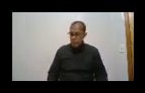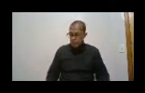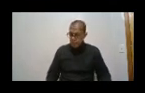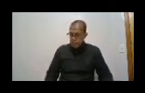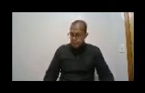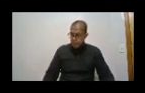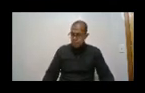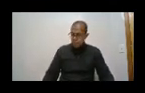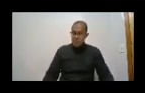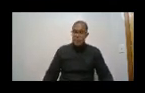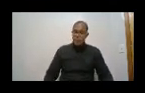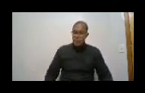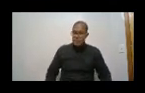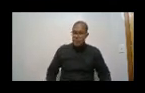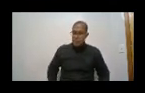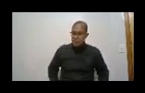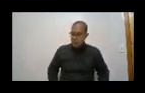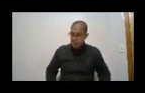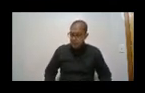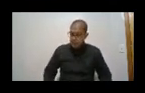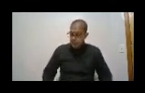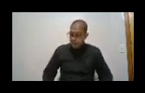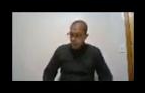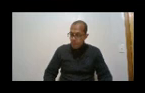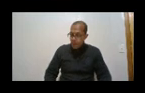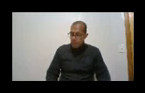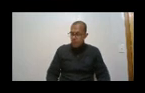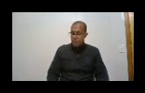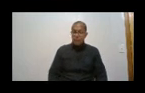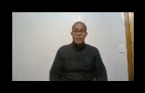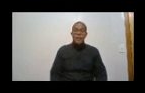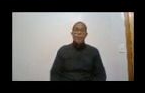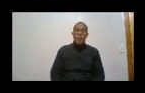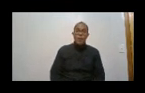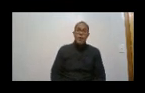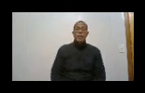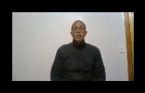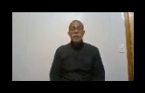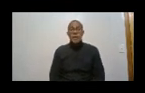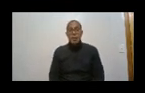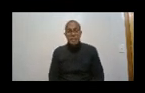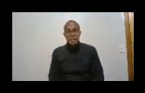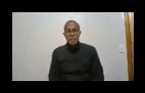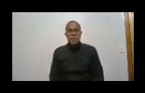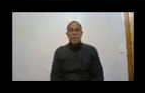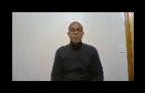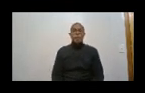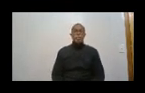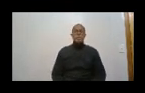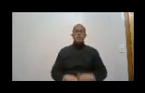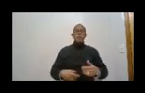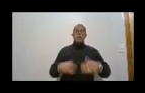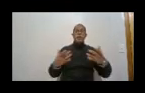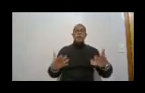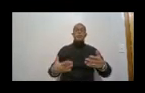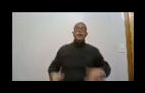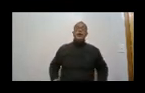Ele atua onde? Receptor beta-2 a nível de pulmão, vai fazer broncodilatação. Então eu